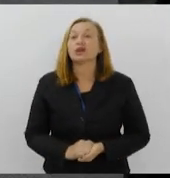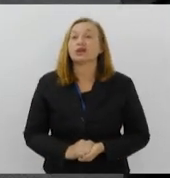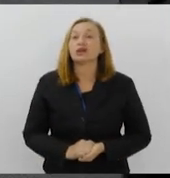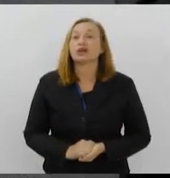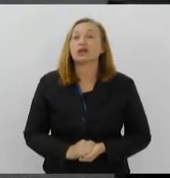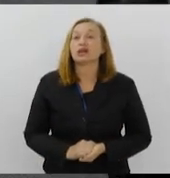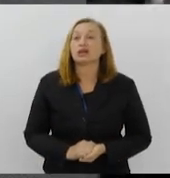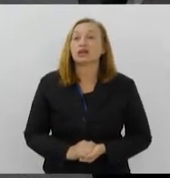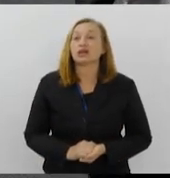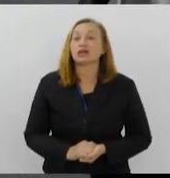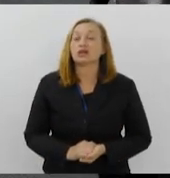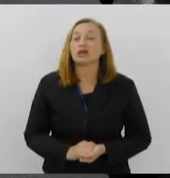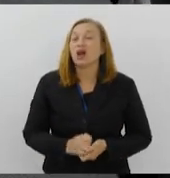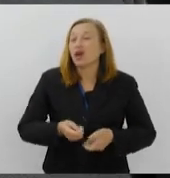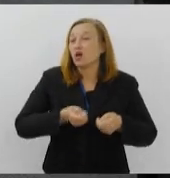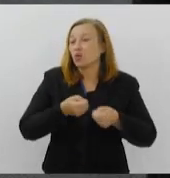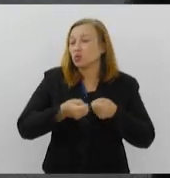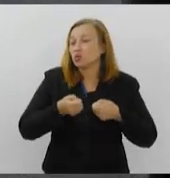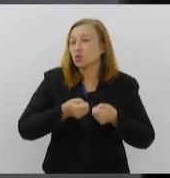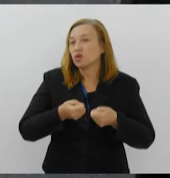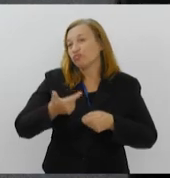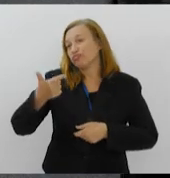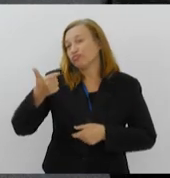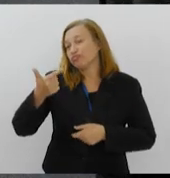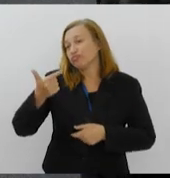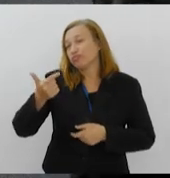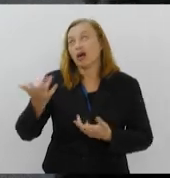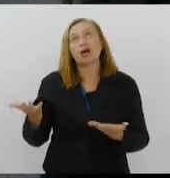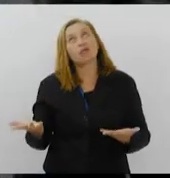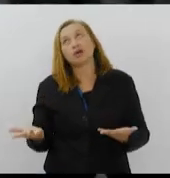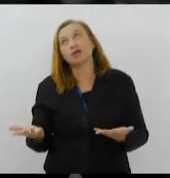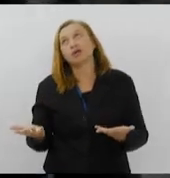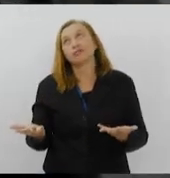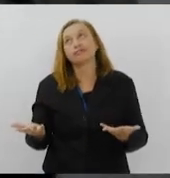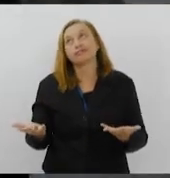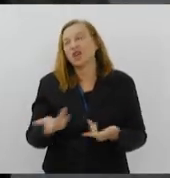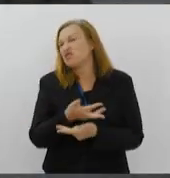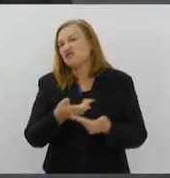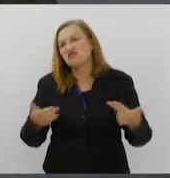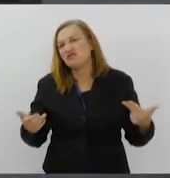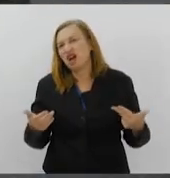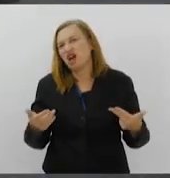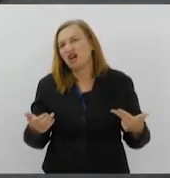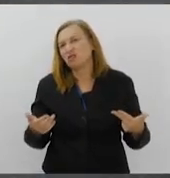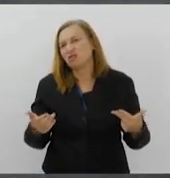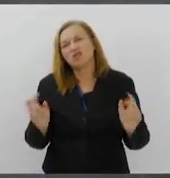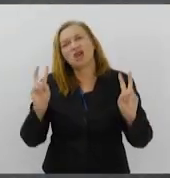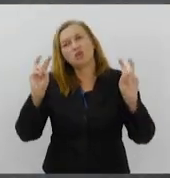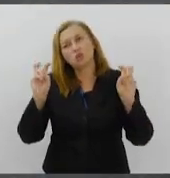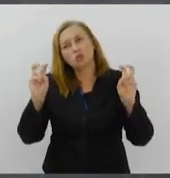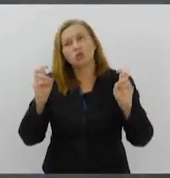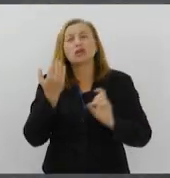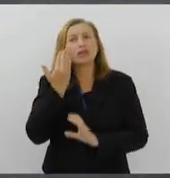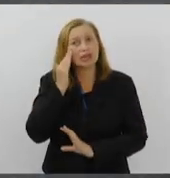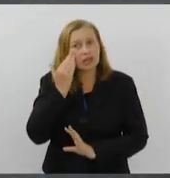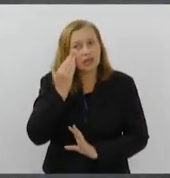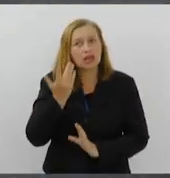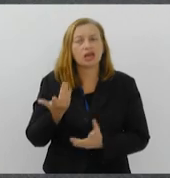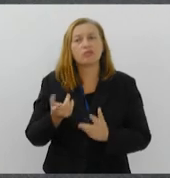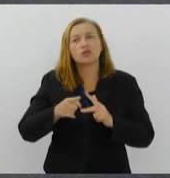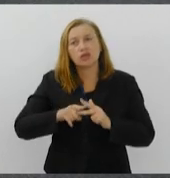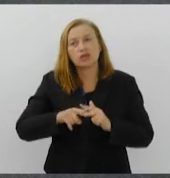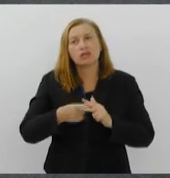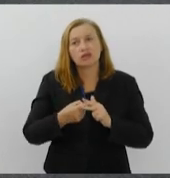passa pelo controle de armas, isso passa por uma série de esferas que a gente entende que a